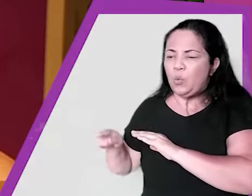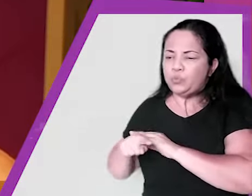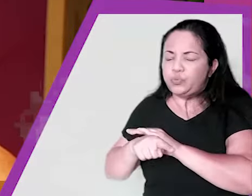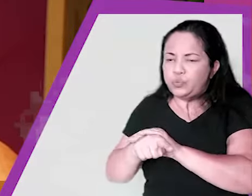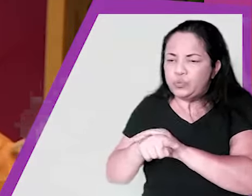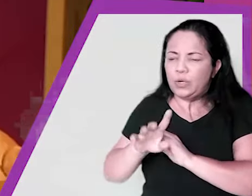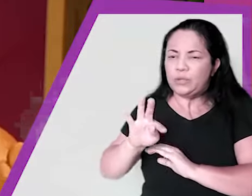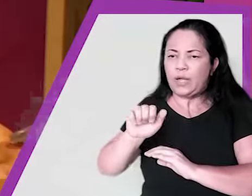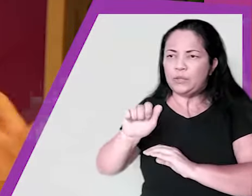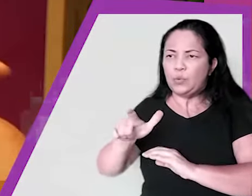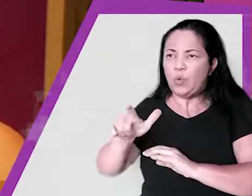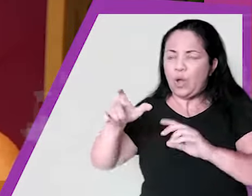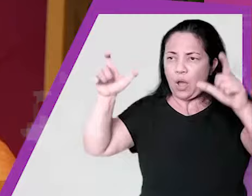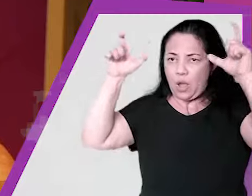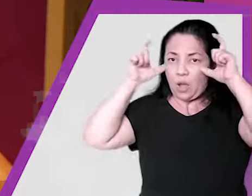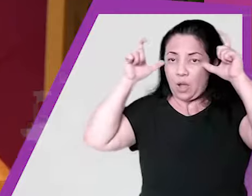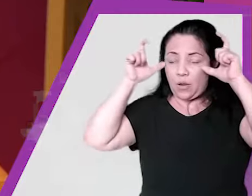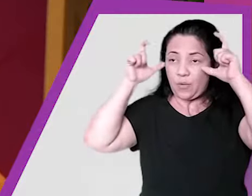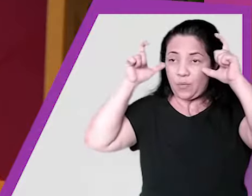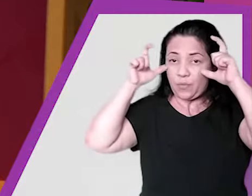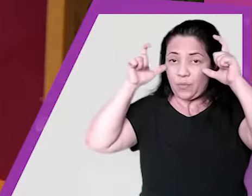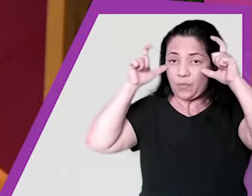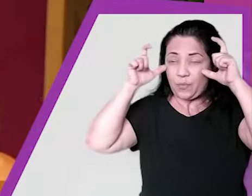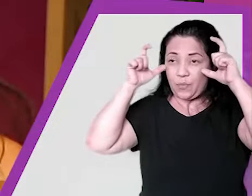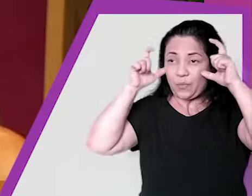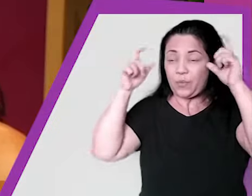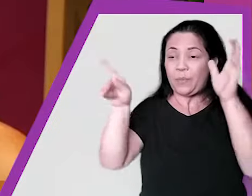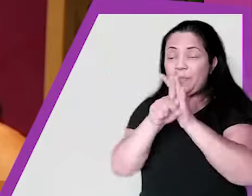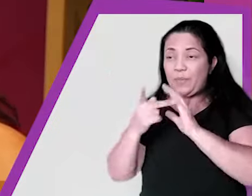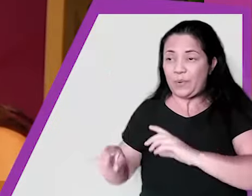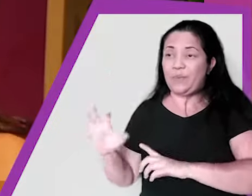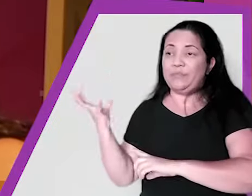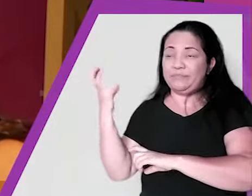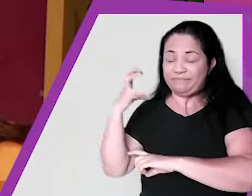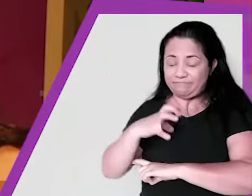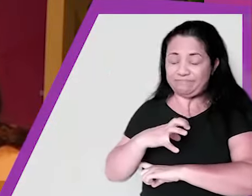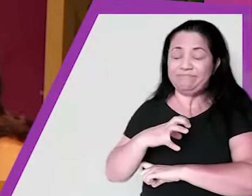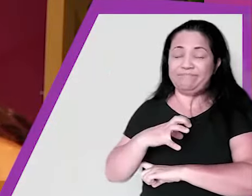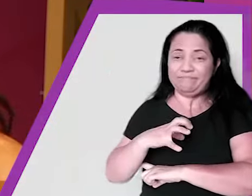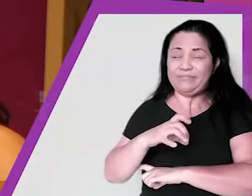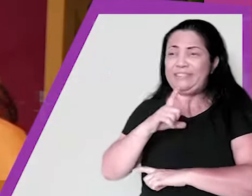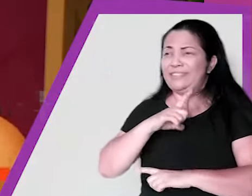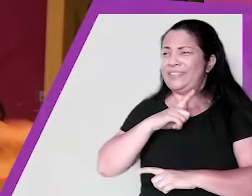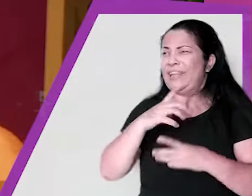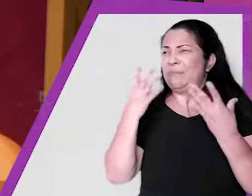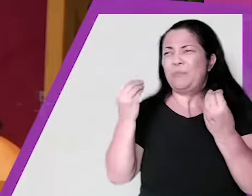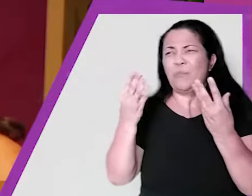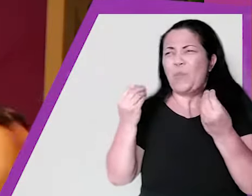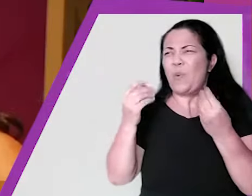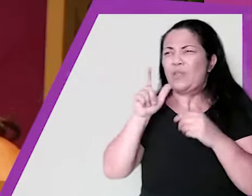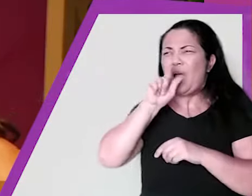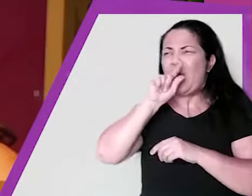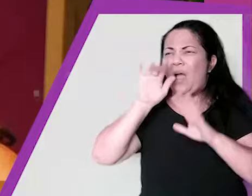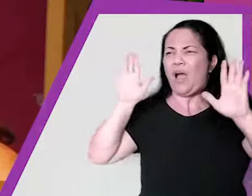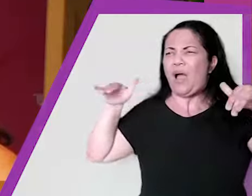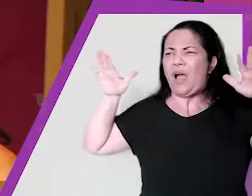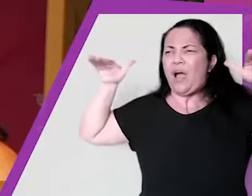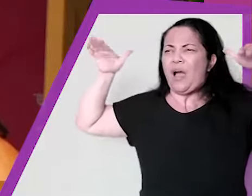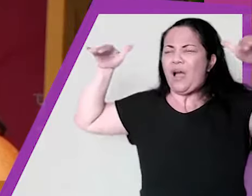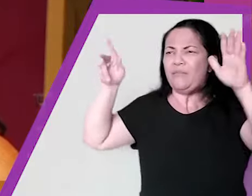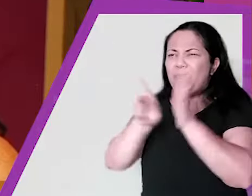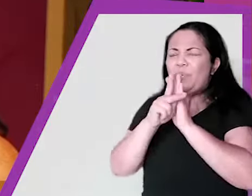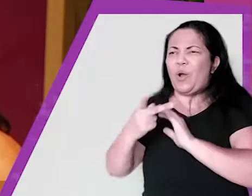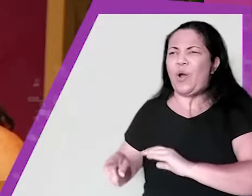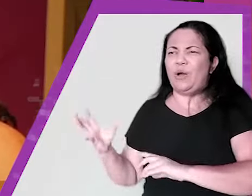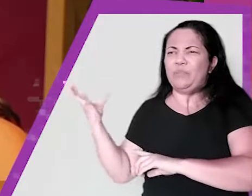Cerrado, o tatu-canastra, que é um bicho do Cerrado, a coruja, né, tem coruja buraqueira, tem outras corujas também